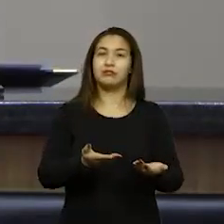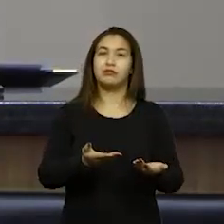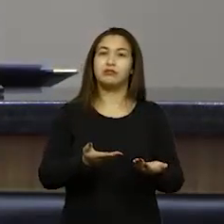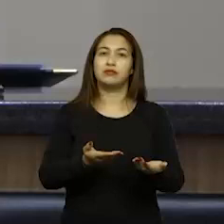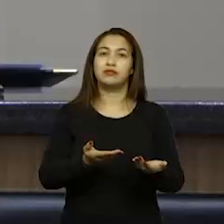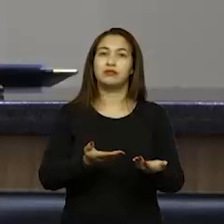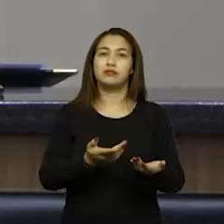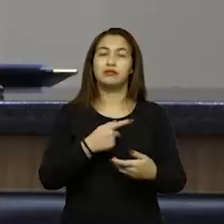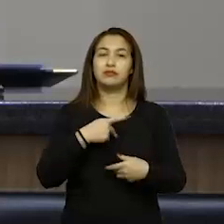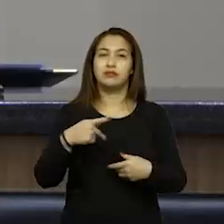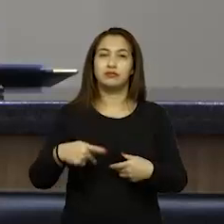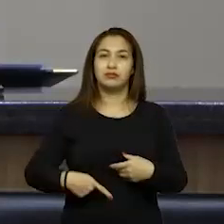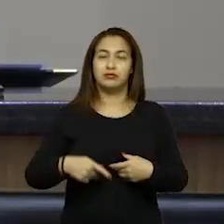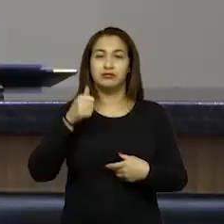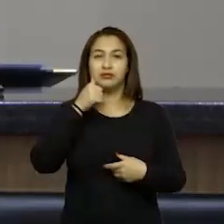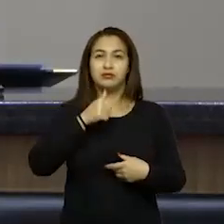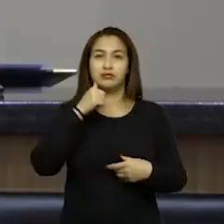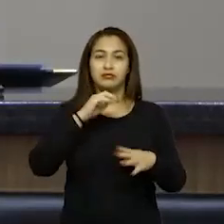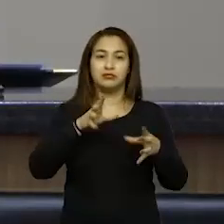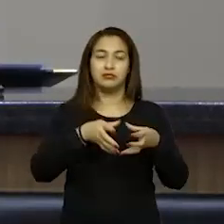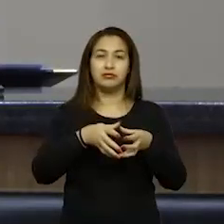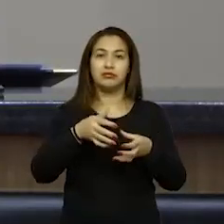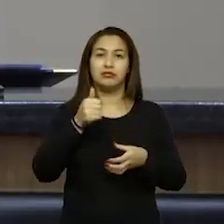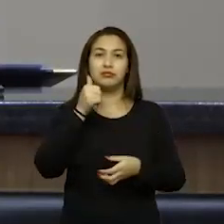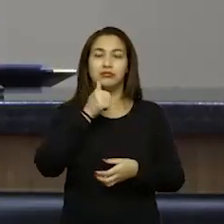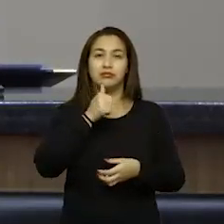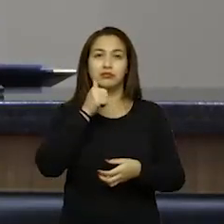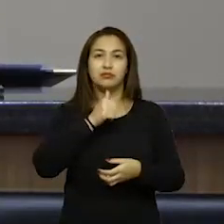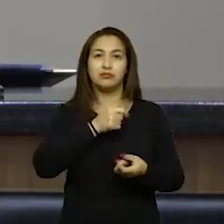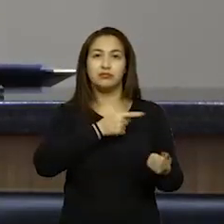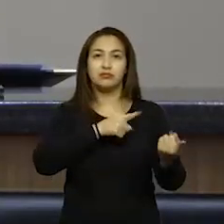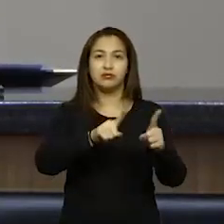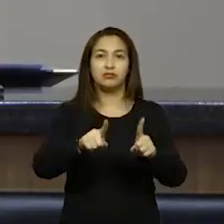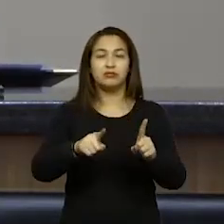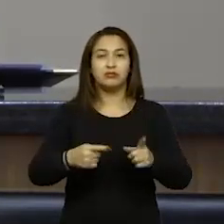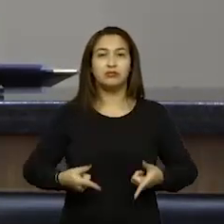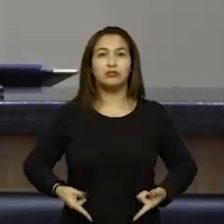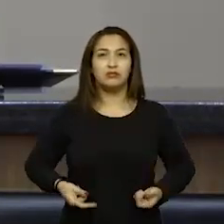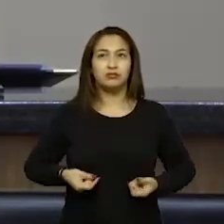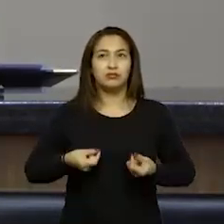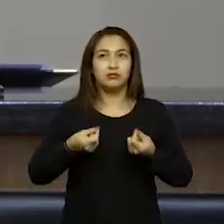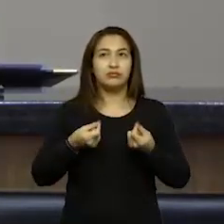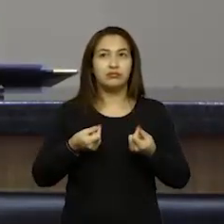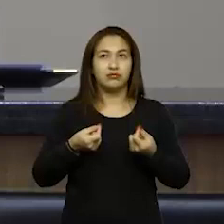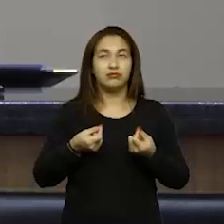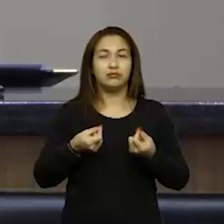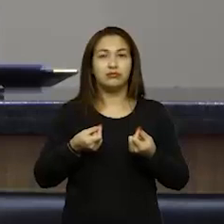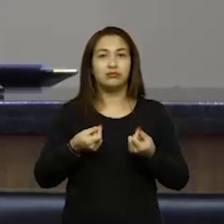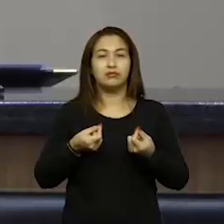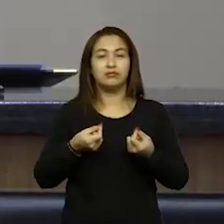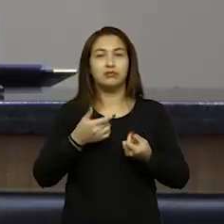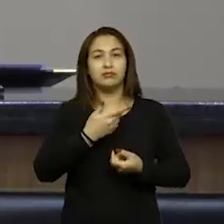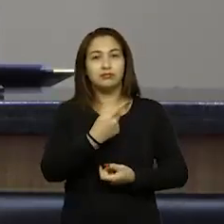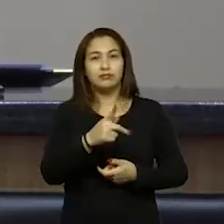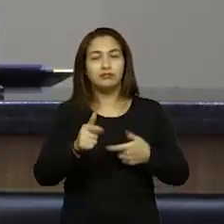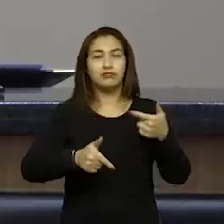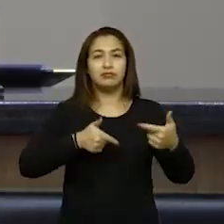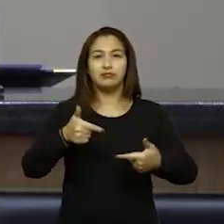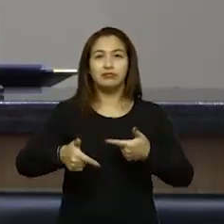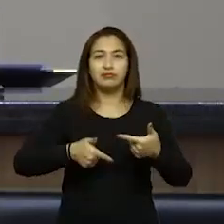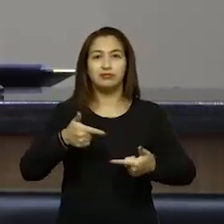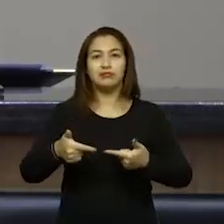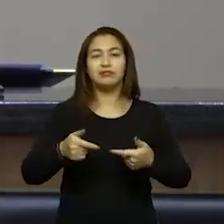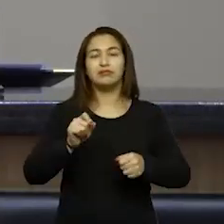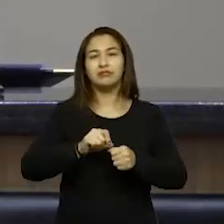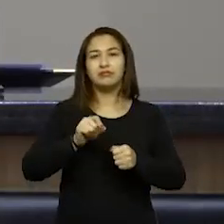a presidente da Rede Feminina de Combate ao Câncer de Garopaba pelo trabalho desenvolvido pela